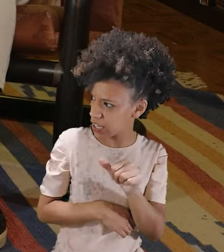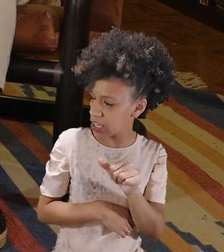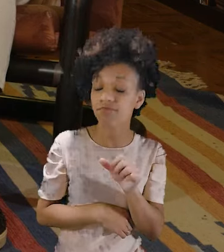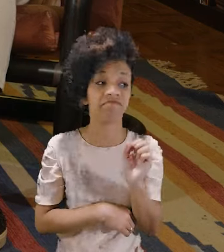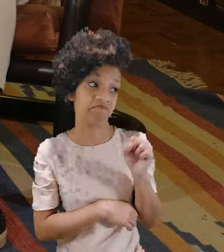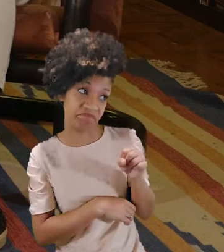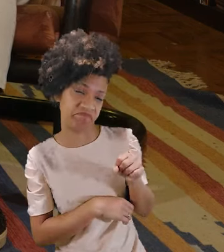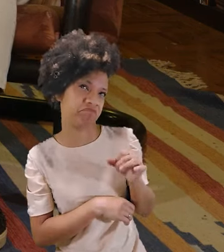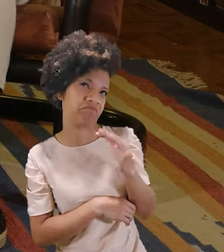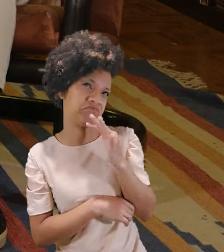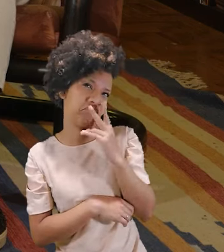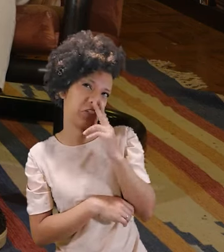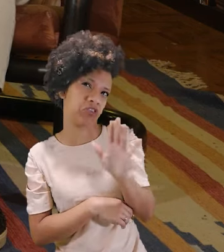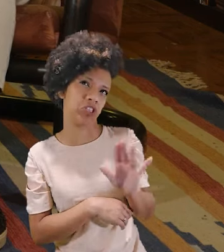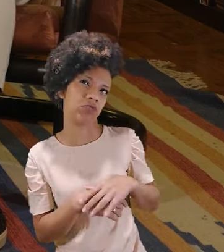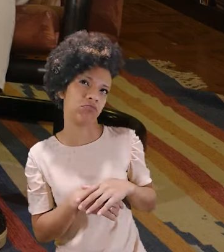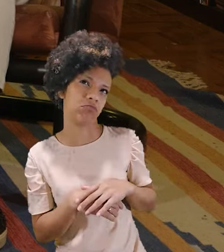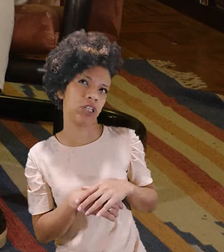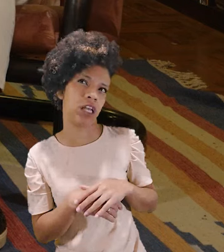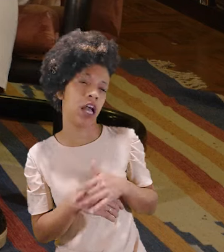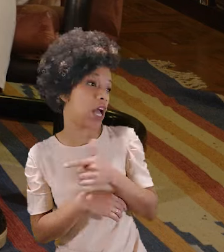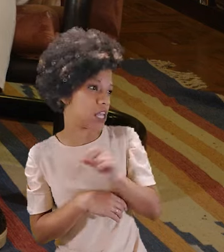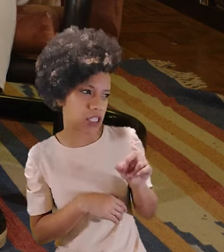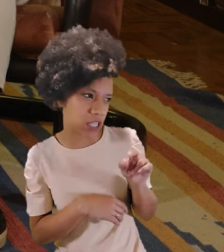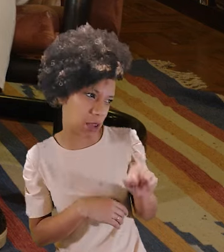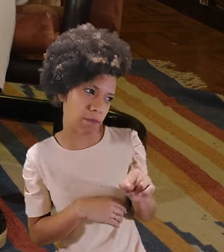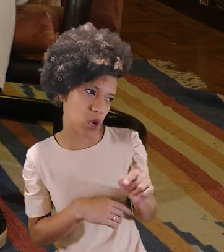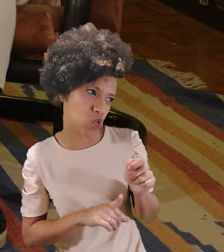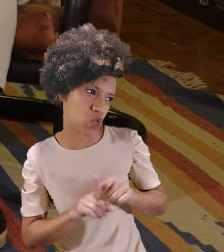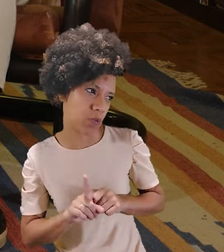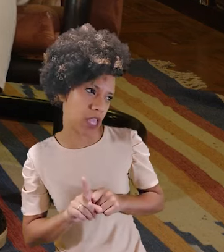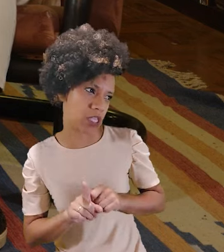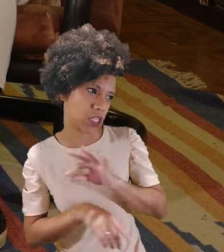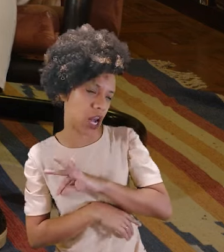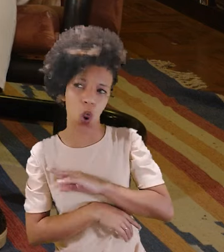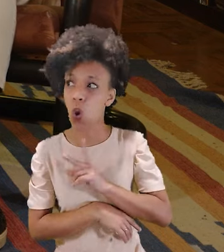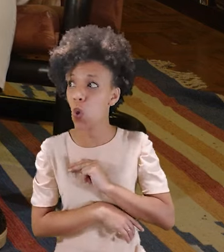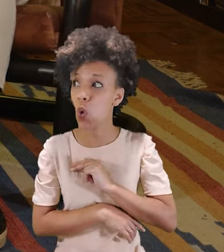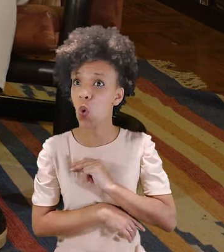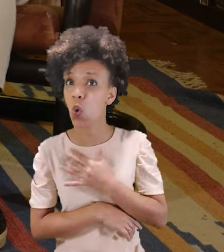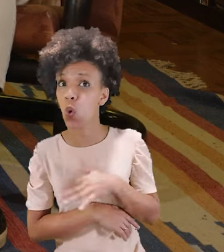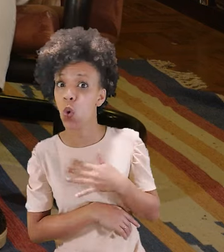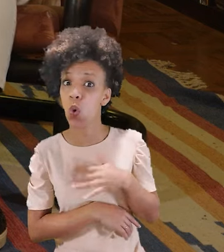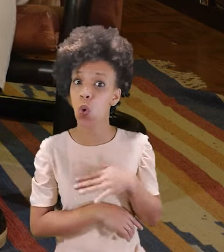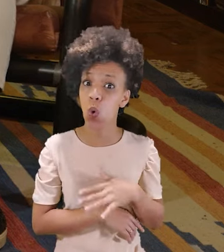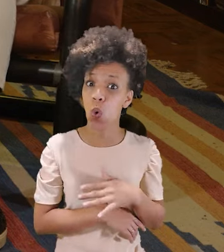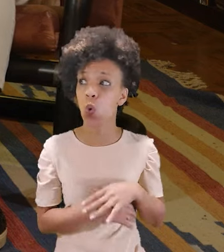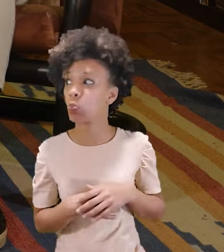sim e eu falando aí de pode chegar sem Paulo assim entendeu no mês durante